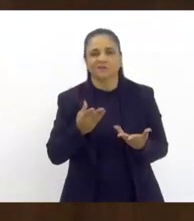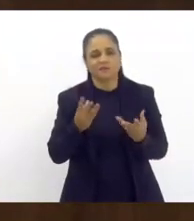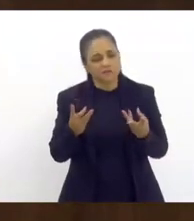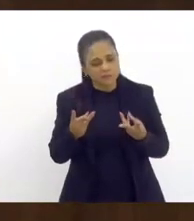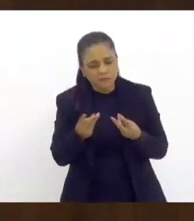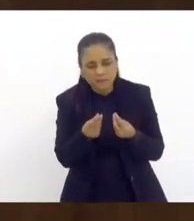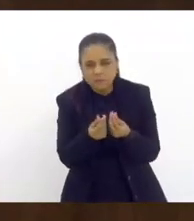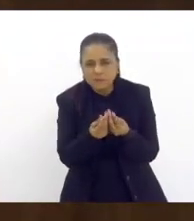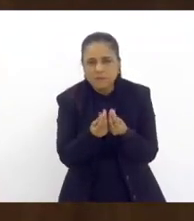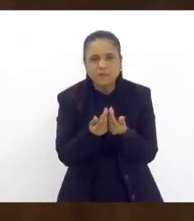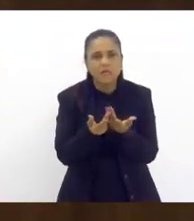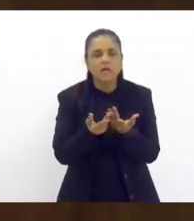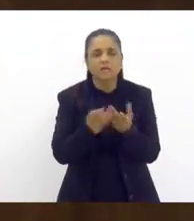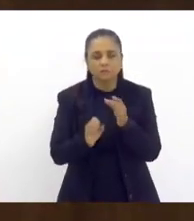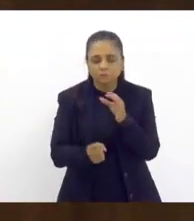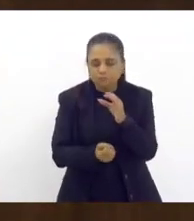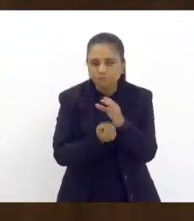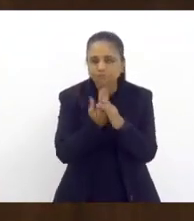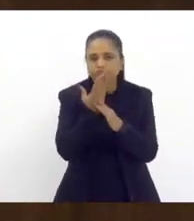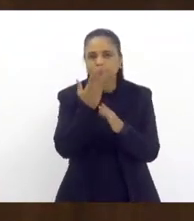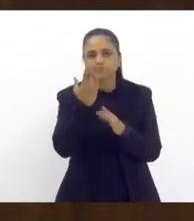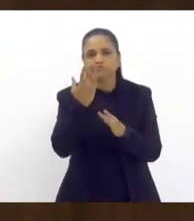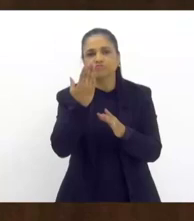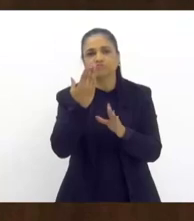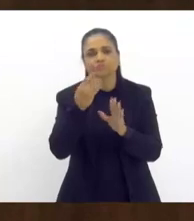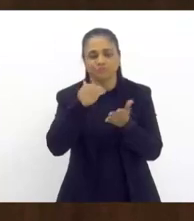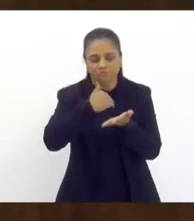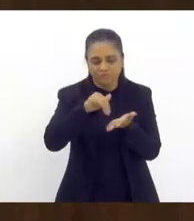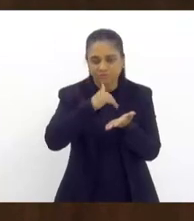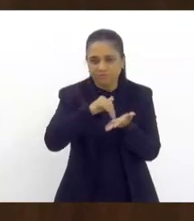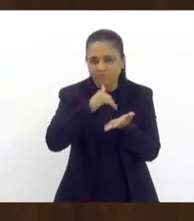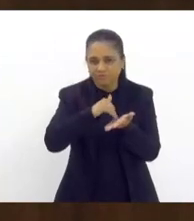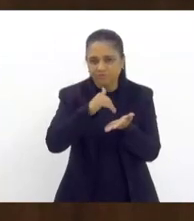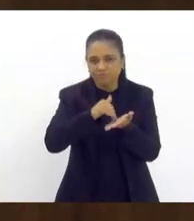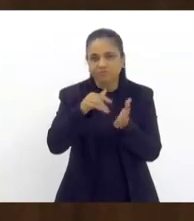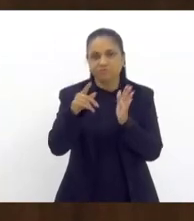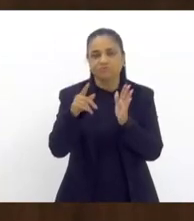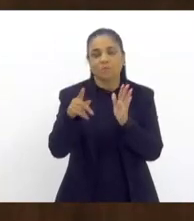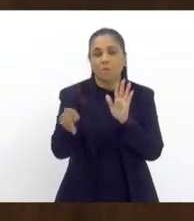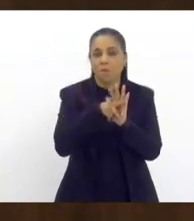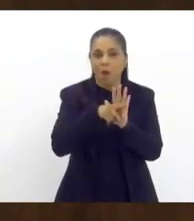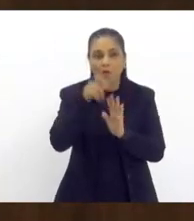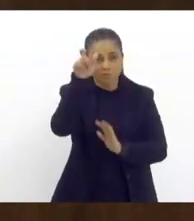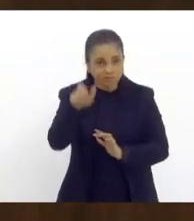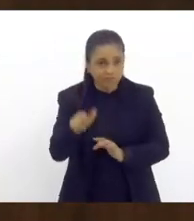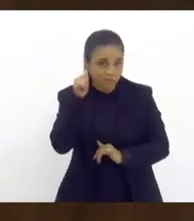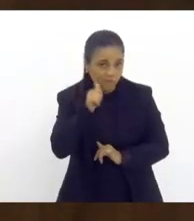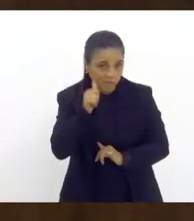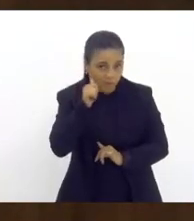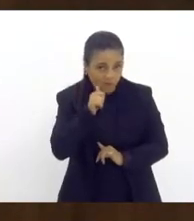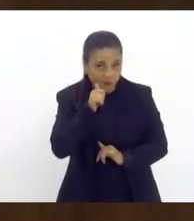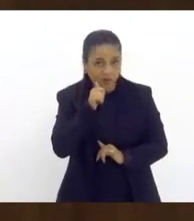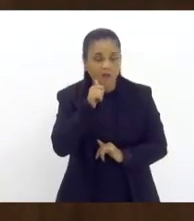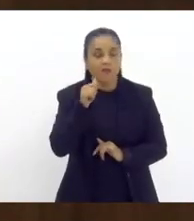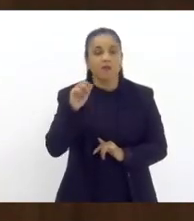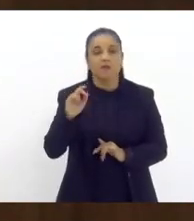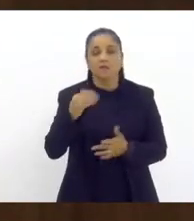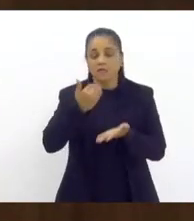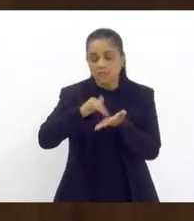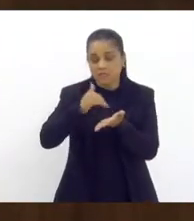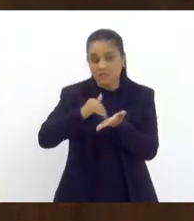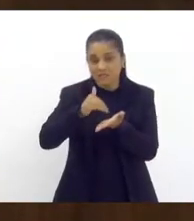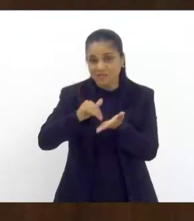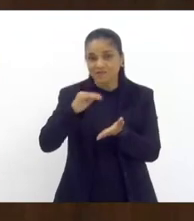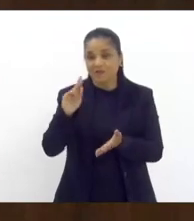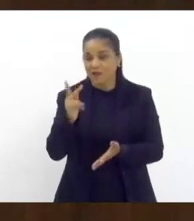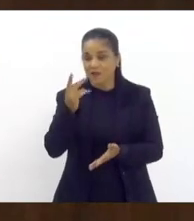mesma sensibilidade da criação dessa tão sonhada Secretaria de Mulheres, né, trazendo a Heloísa aí como secretária, que